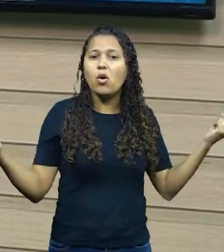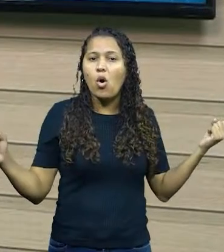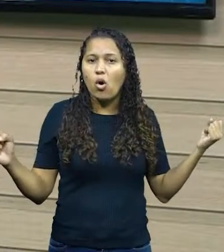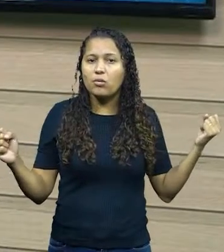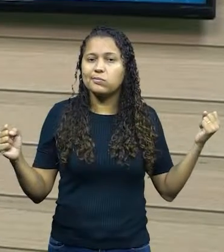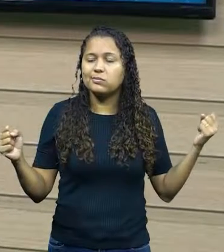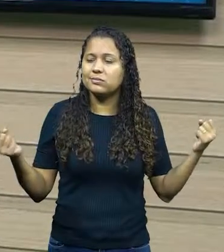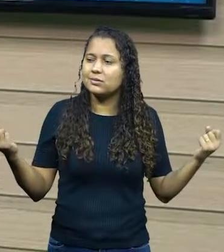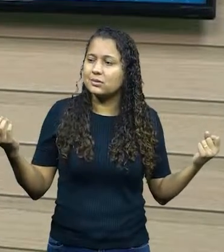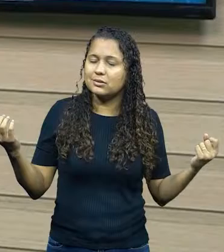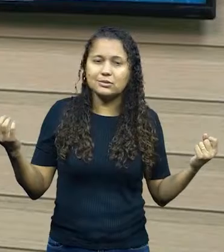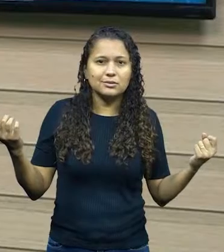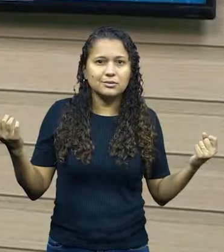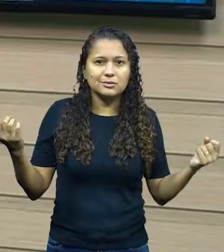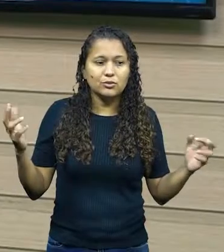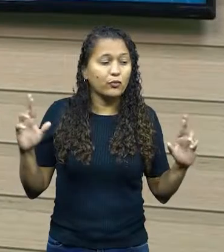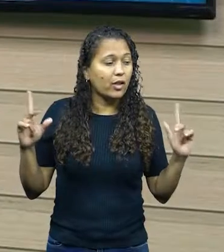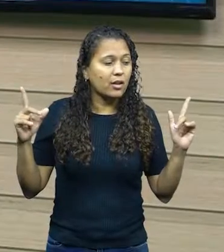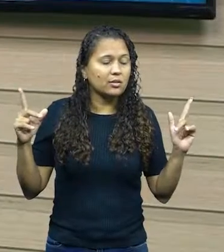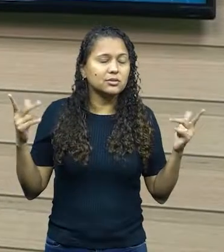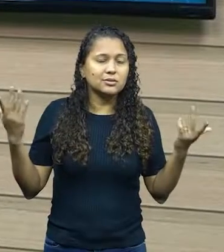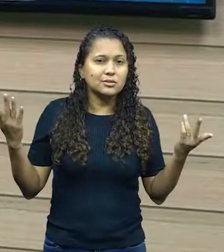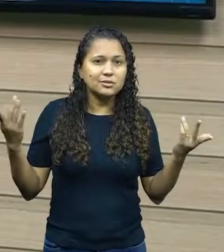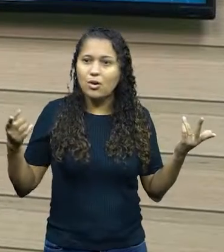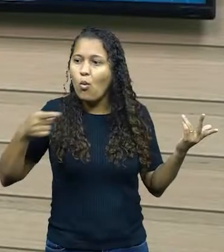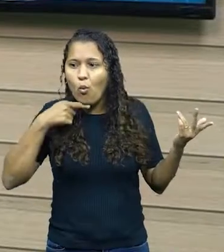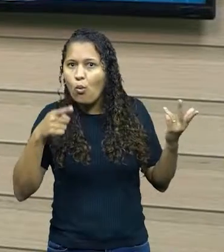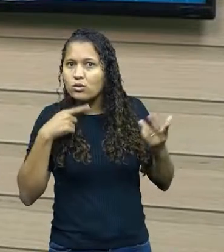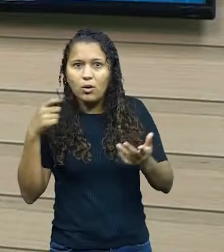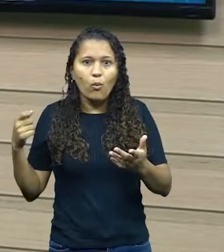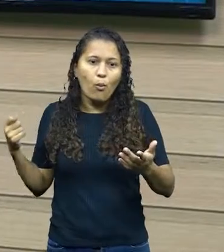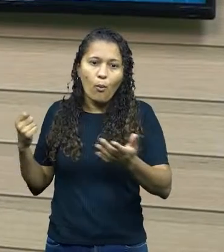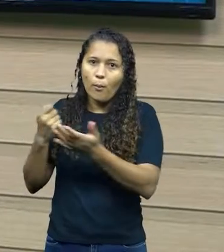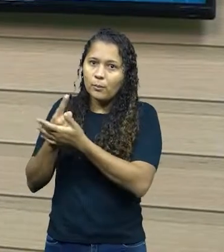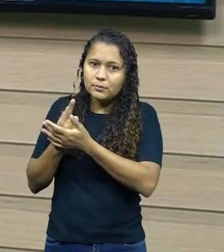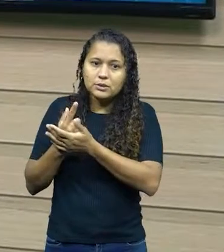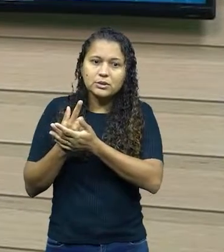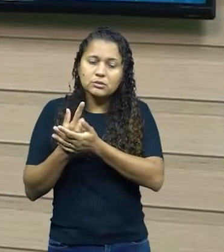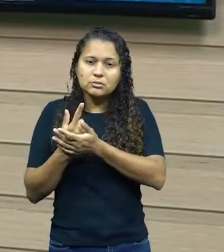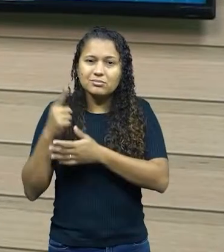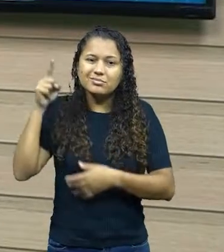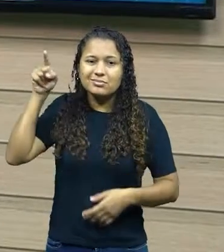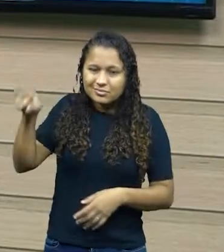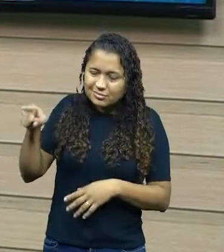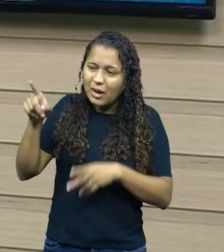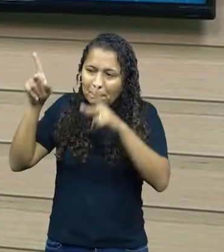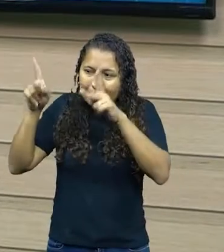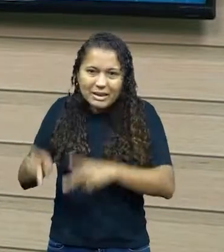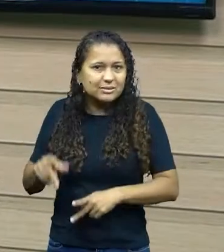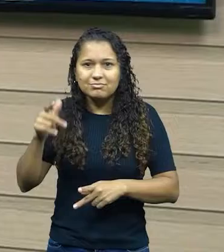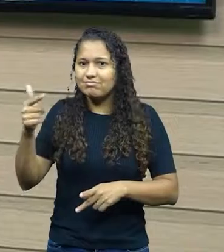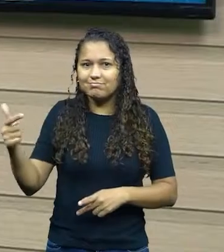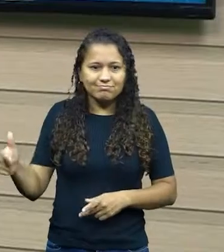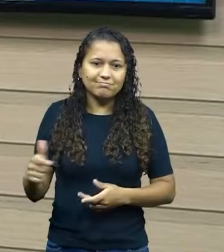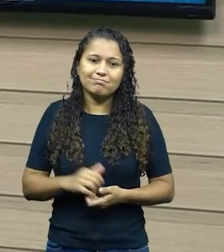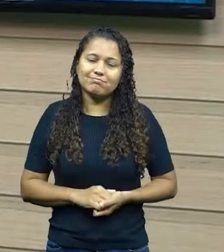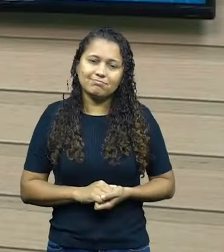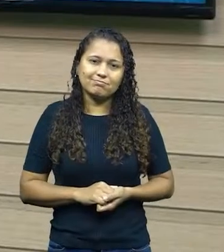minha cidade. Então eu não estou conseguindo comprar um produto padronizado de